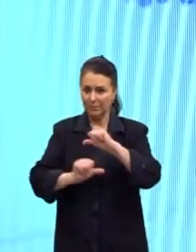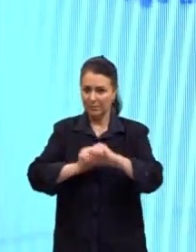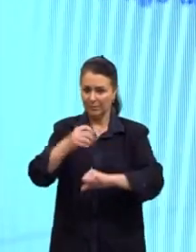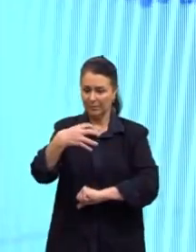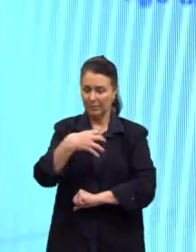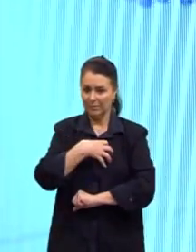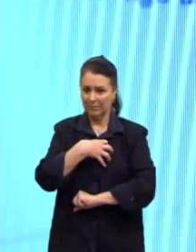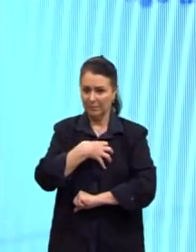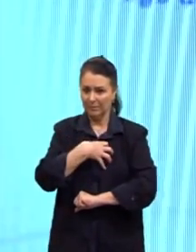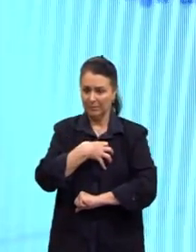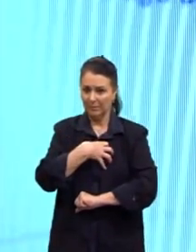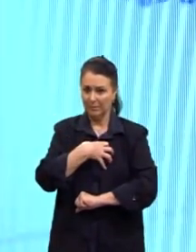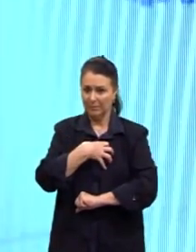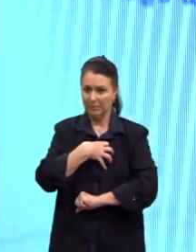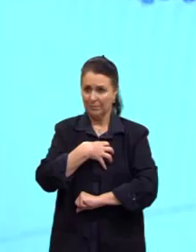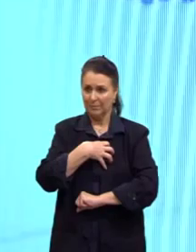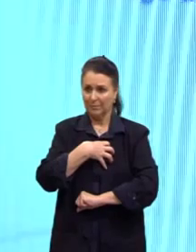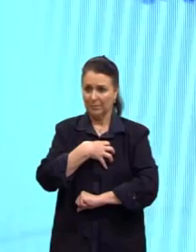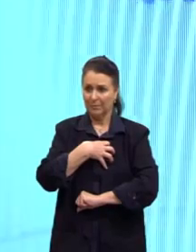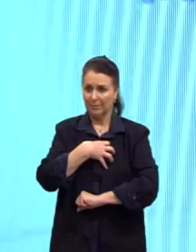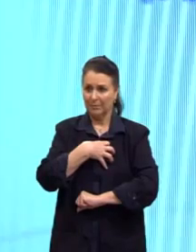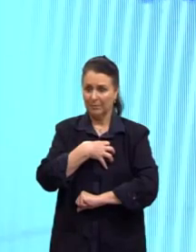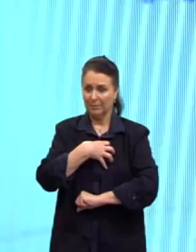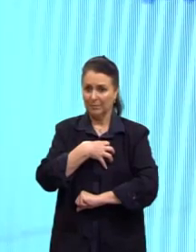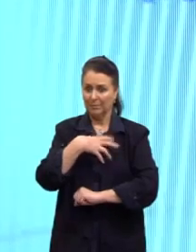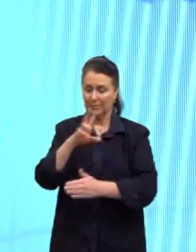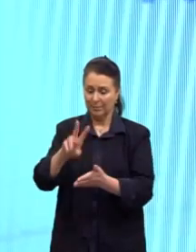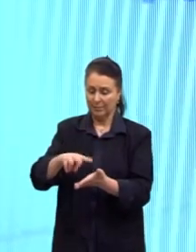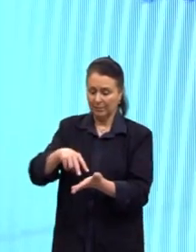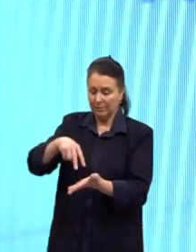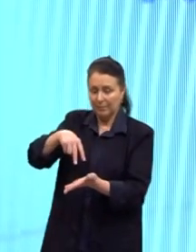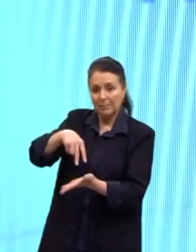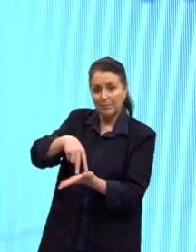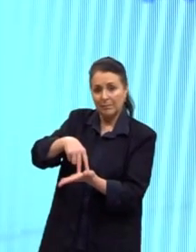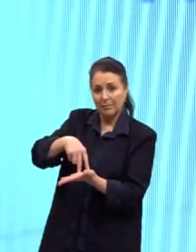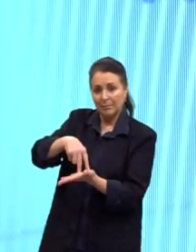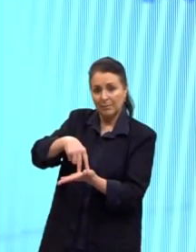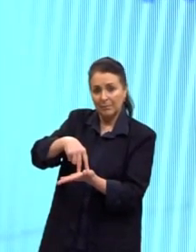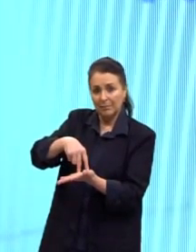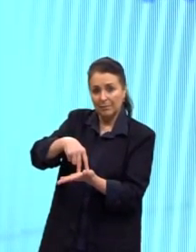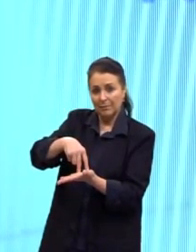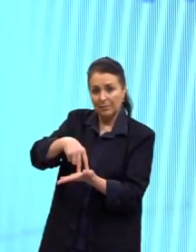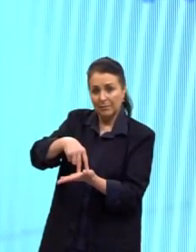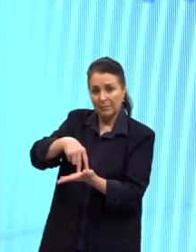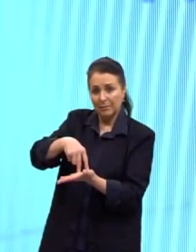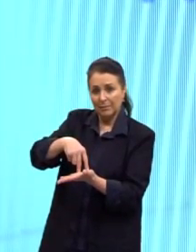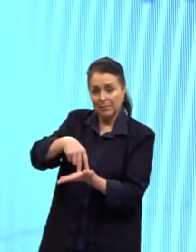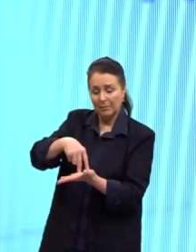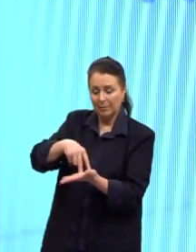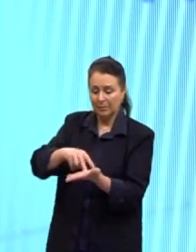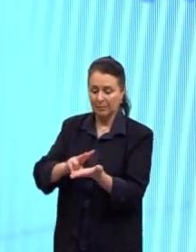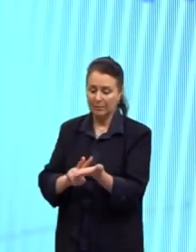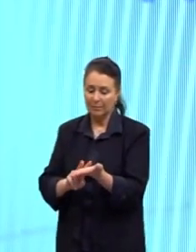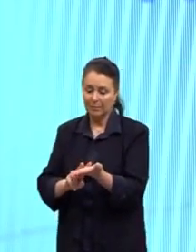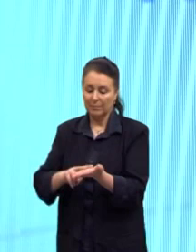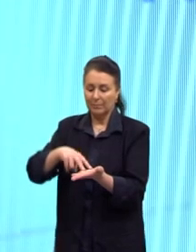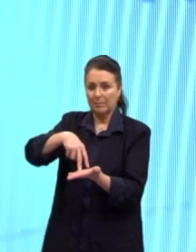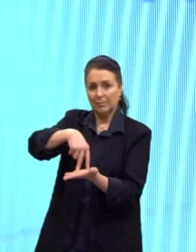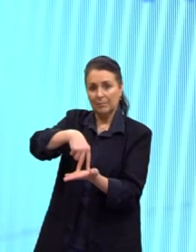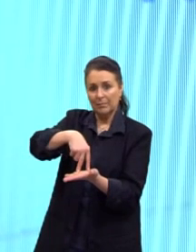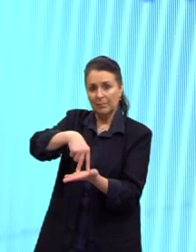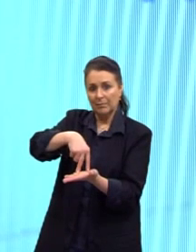sentido o estento já é ficar em pé o stand up é um se levantar agora quando eu agrego